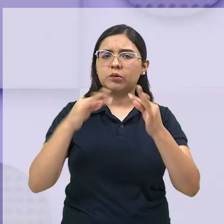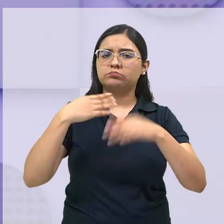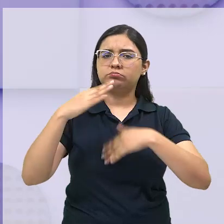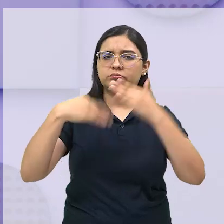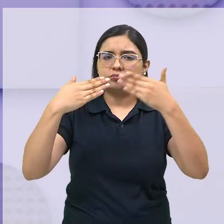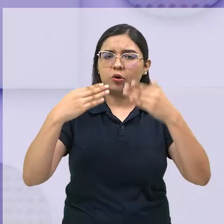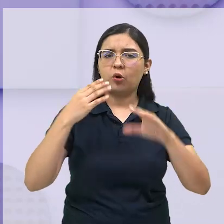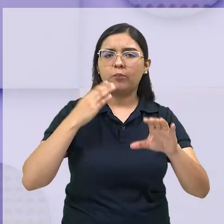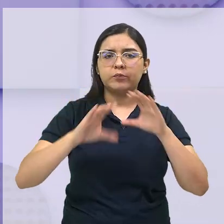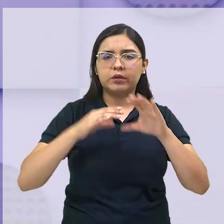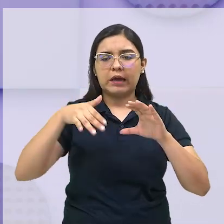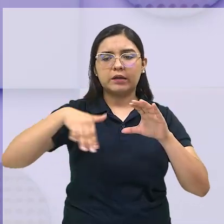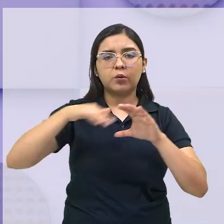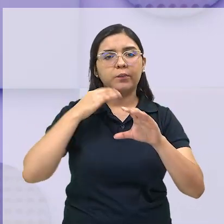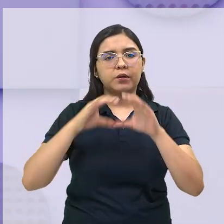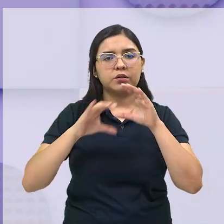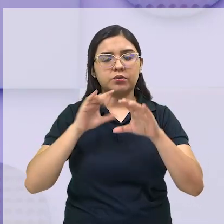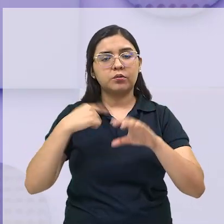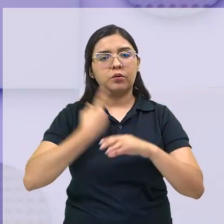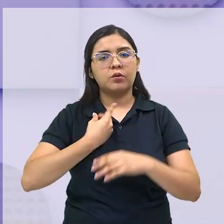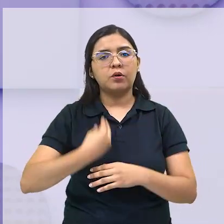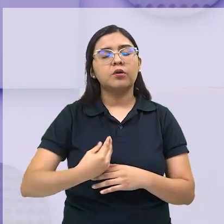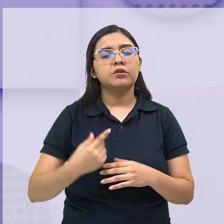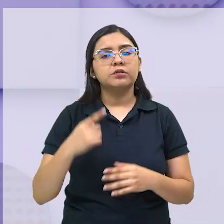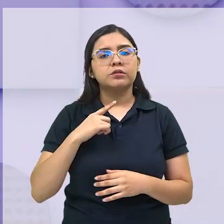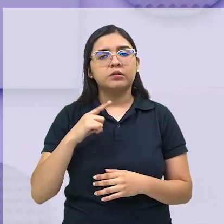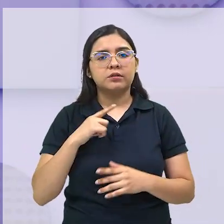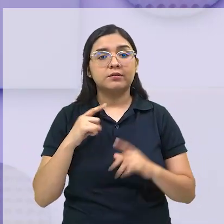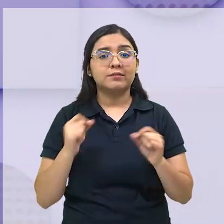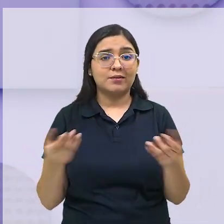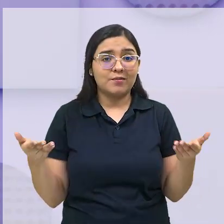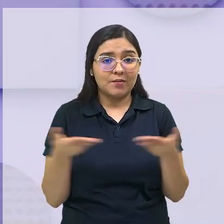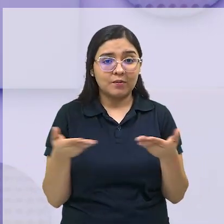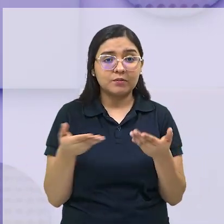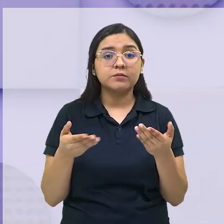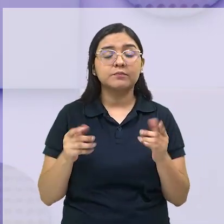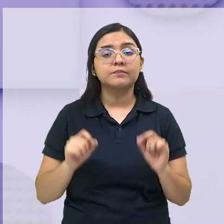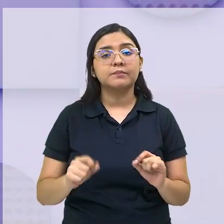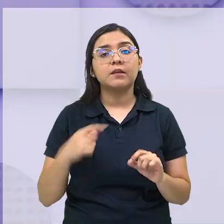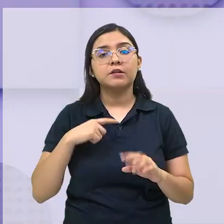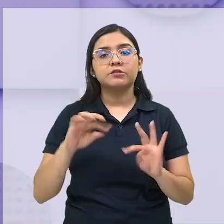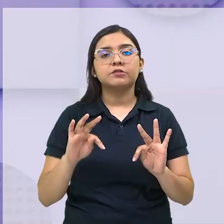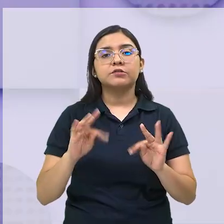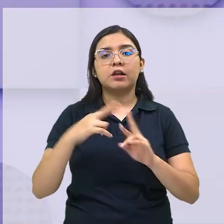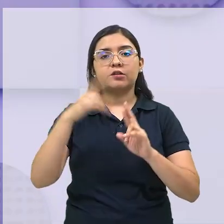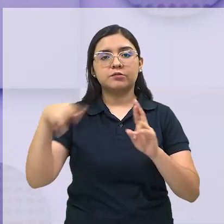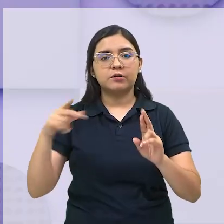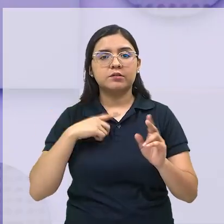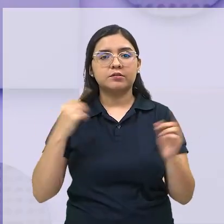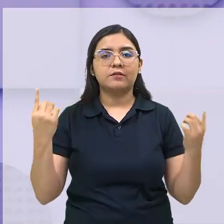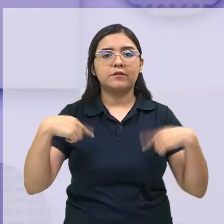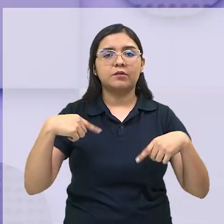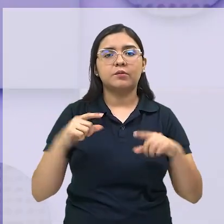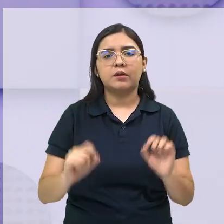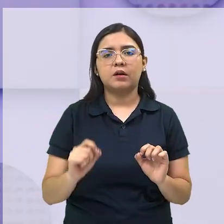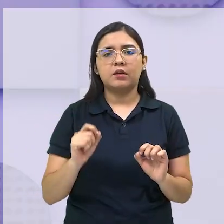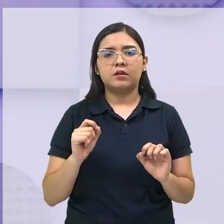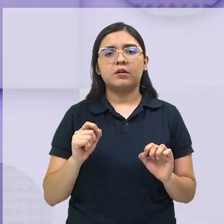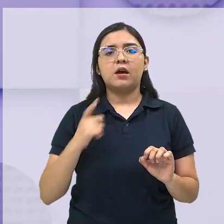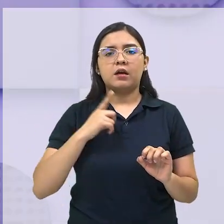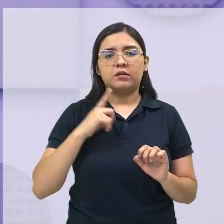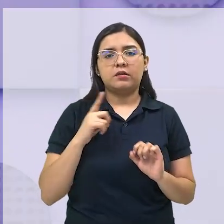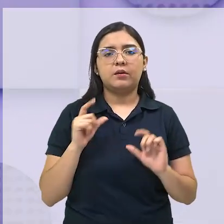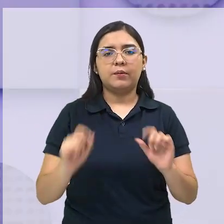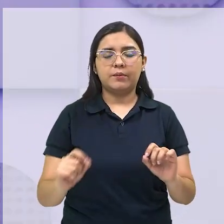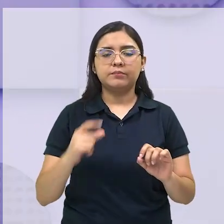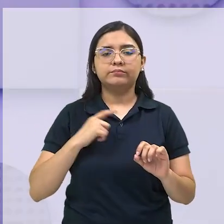tecnológicos, comunicacionais que vivenciamos na nossa atualidade, as religiões são desafiadas a terem um